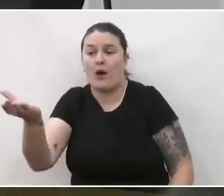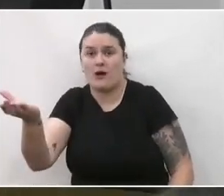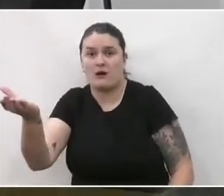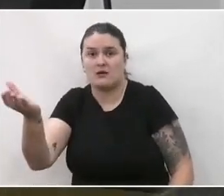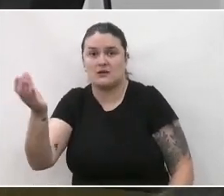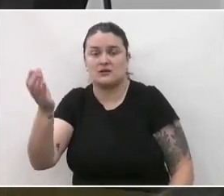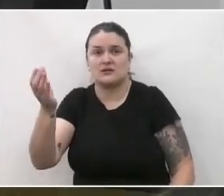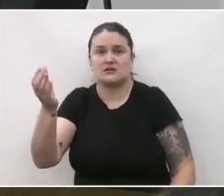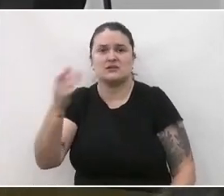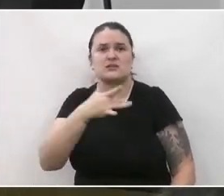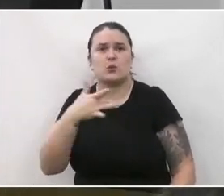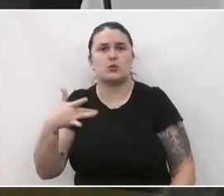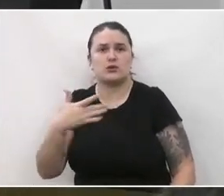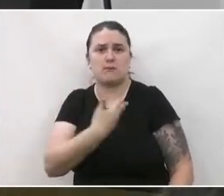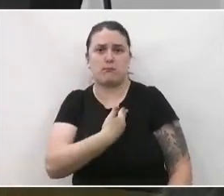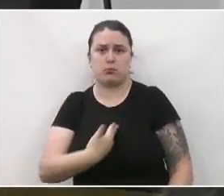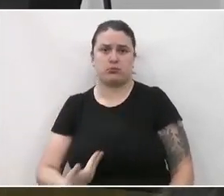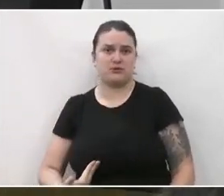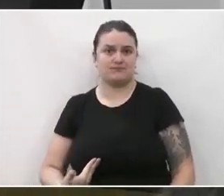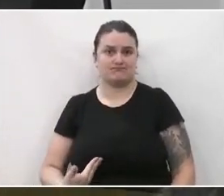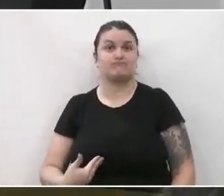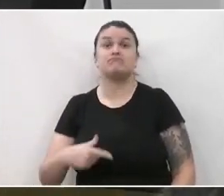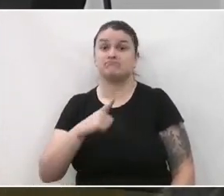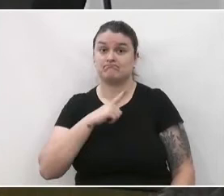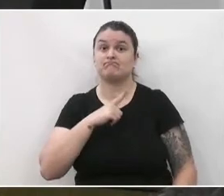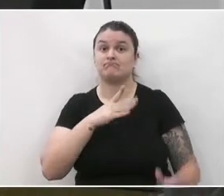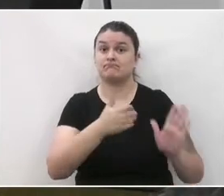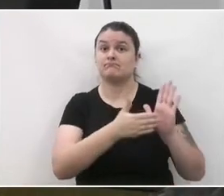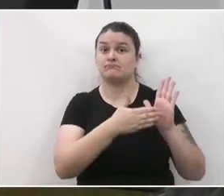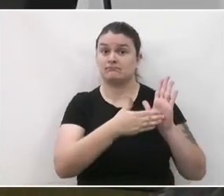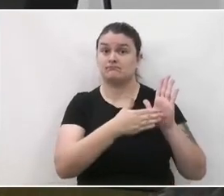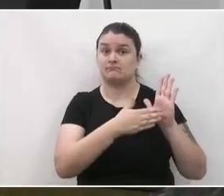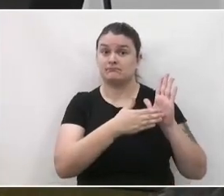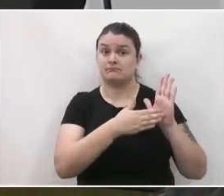pública, né? Isso consta